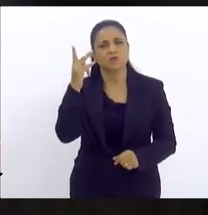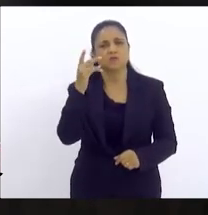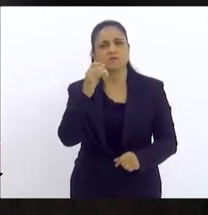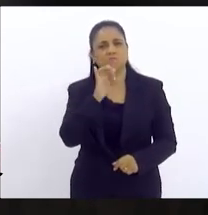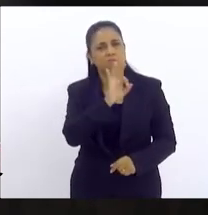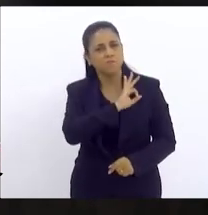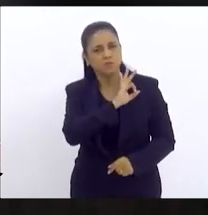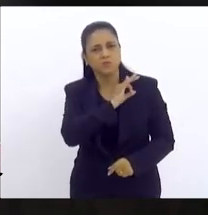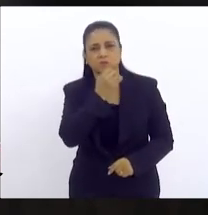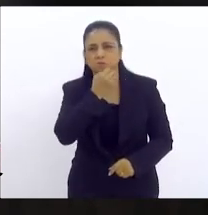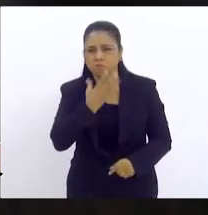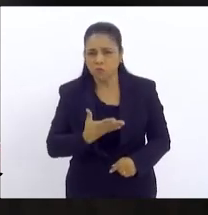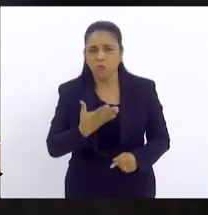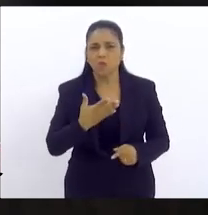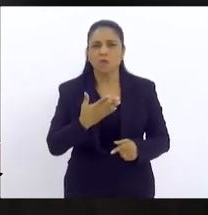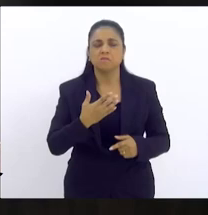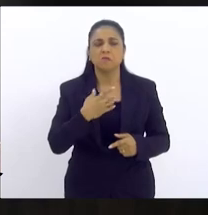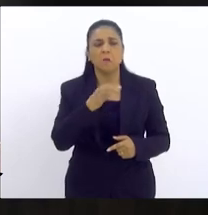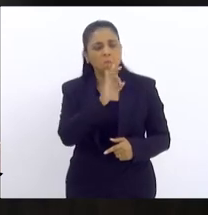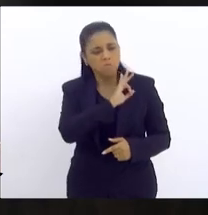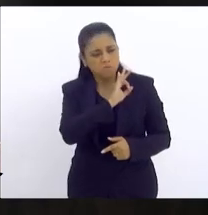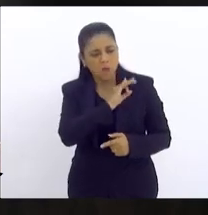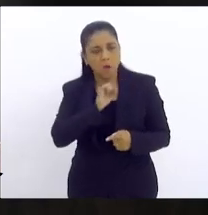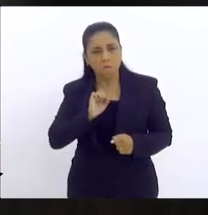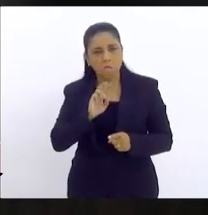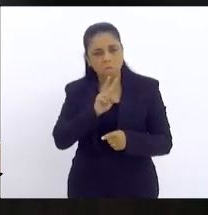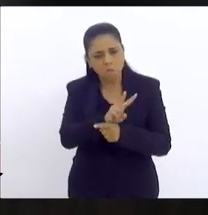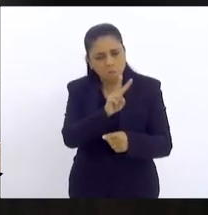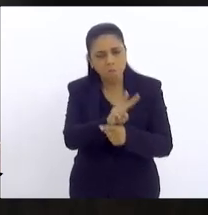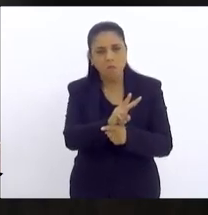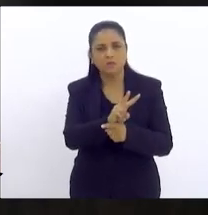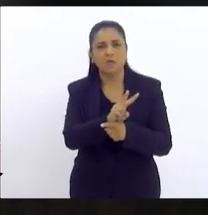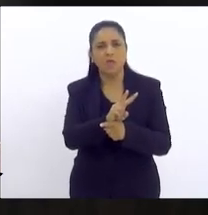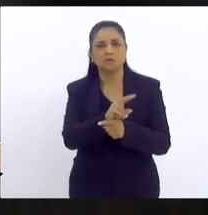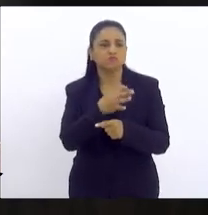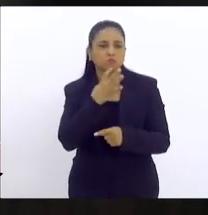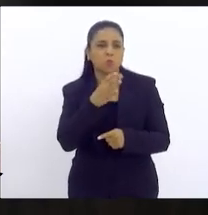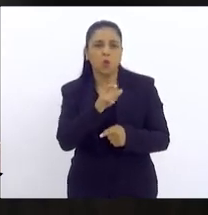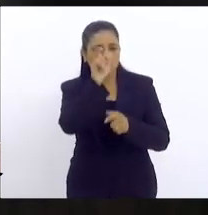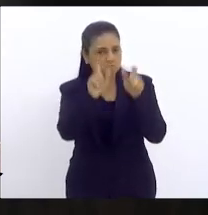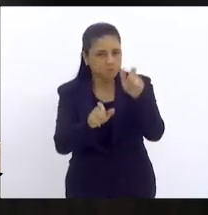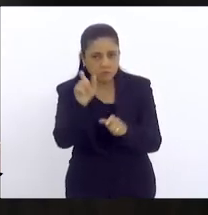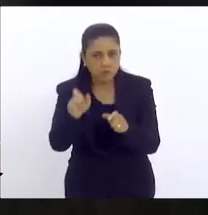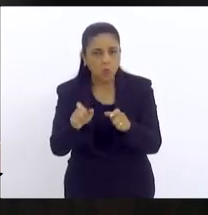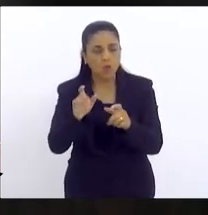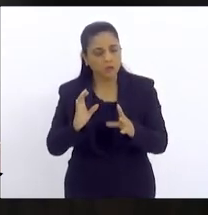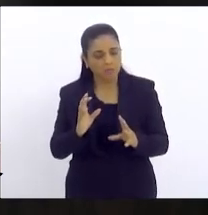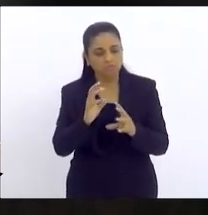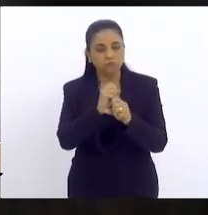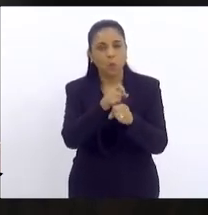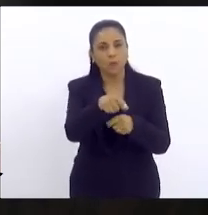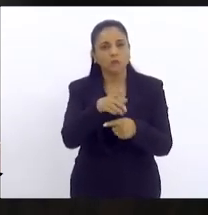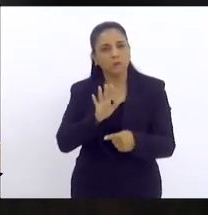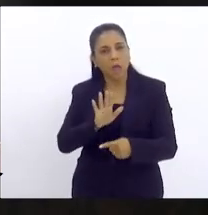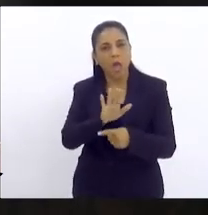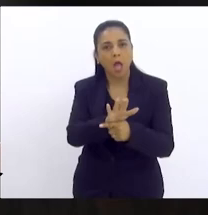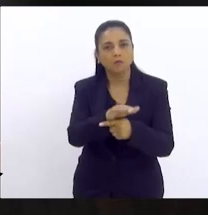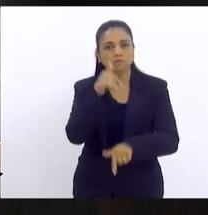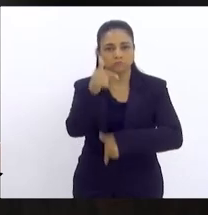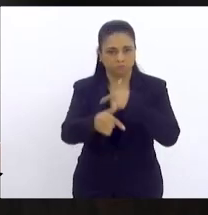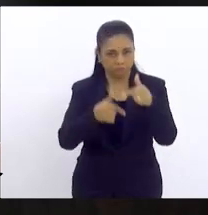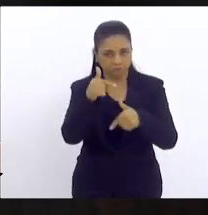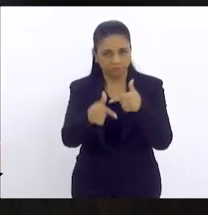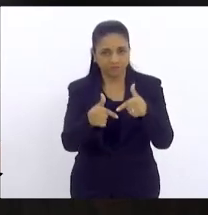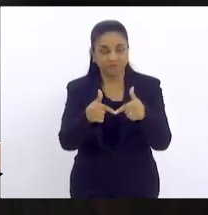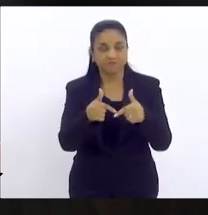que valoriza aquele policial que sai de casa para proteger que ele nem conhece que realmente tá ali para ajudar e somar então eu quero aqui passar